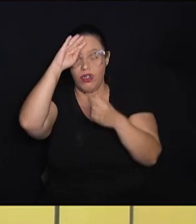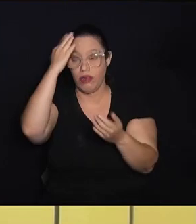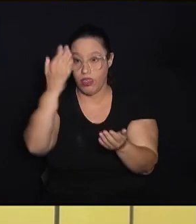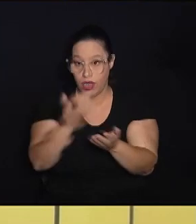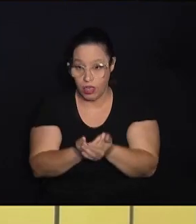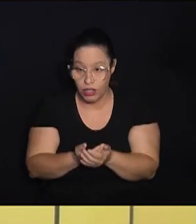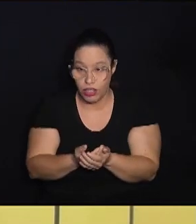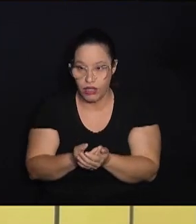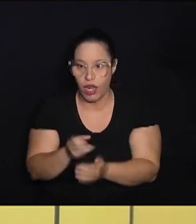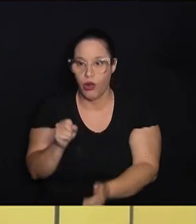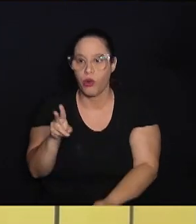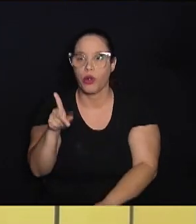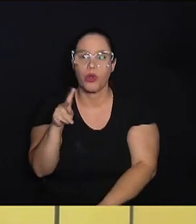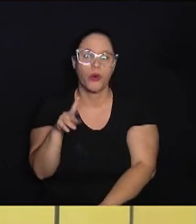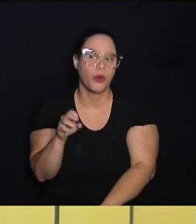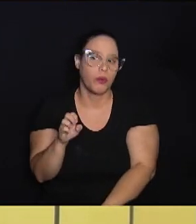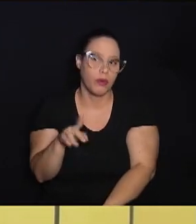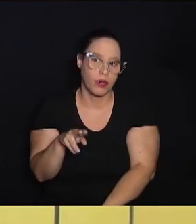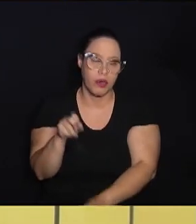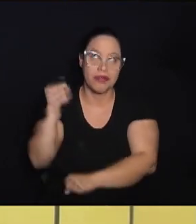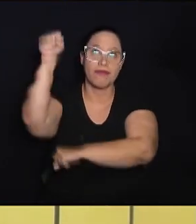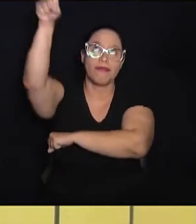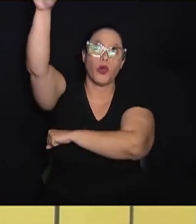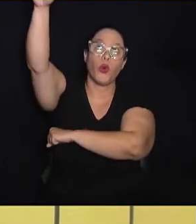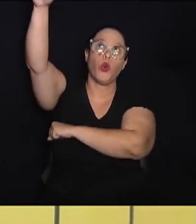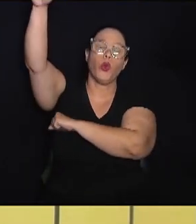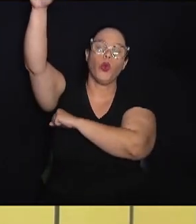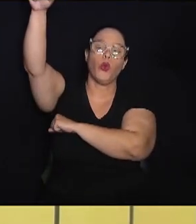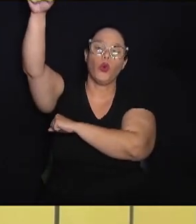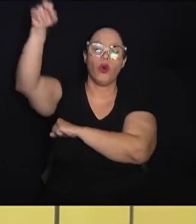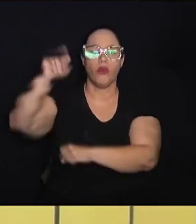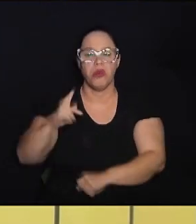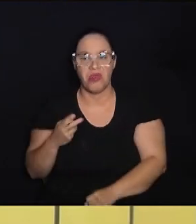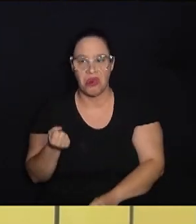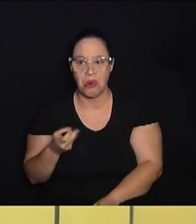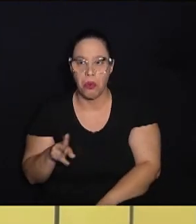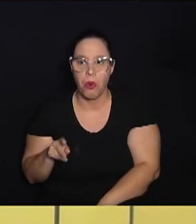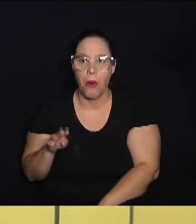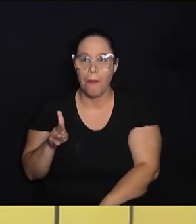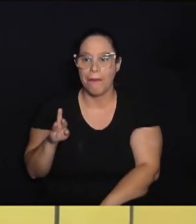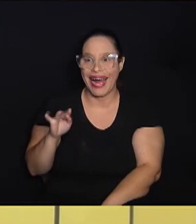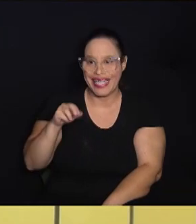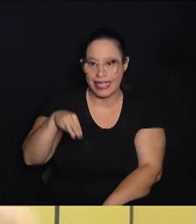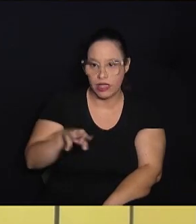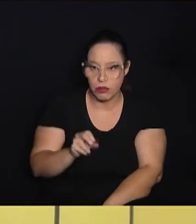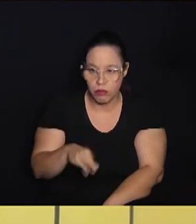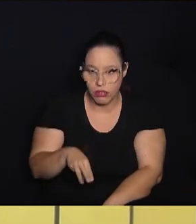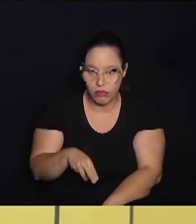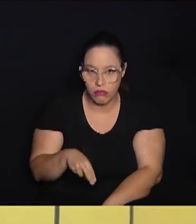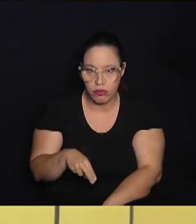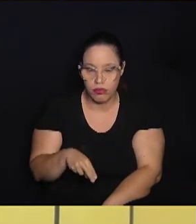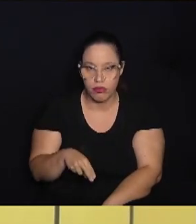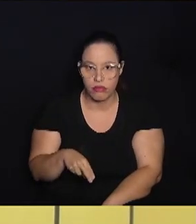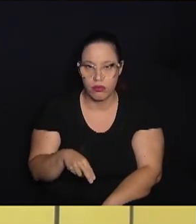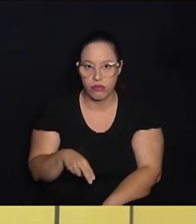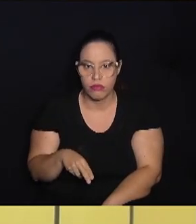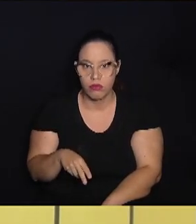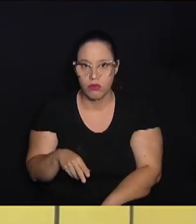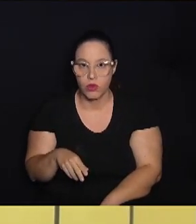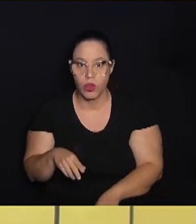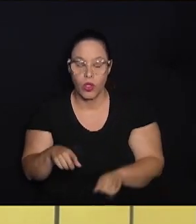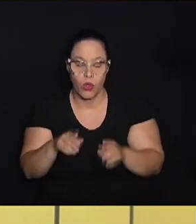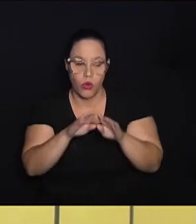ou no Batman é mais fácil ele ver o Bob cusp por exemplo fazendo uma crítica à cidade é mais fácil ele ver uma rebordosa um quadrinho do